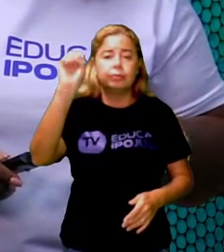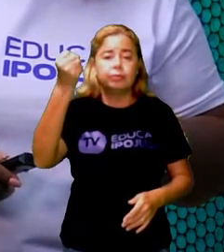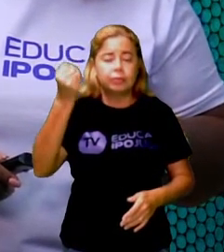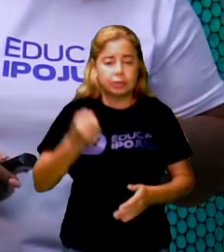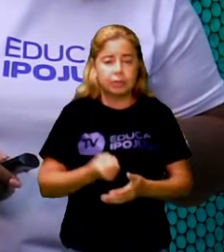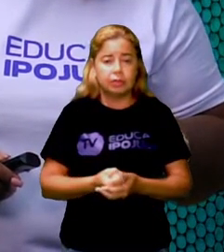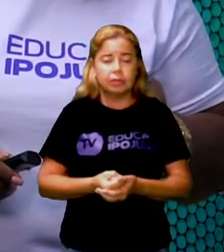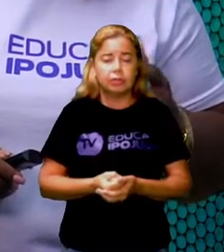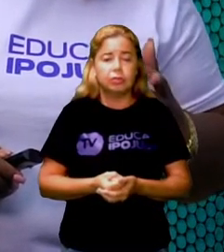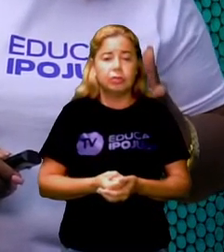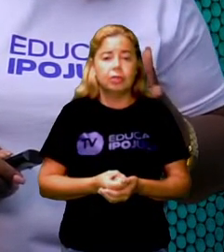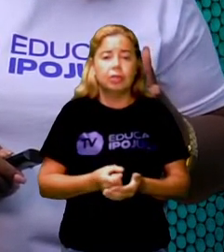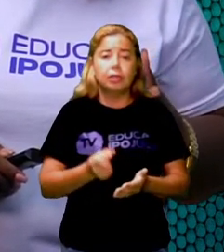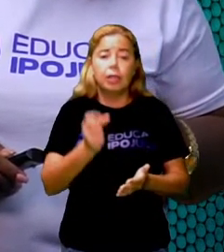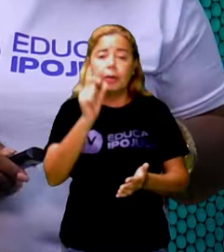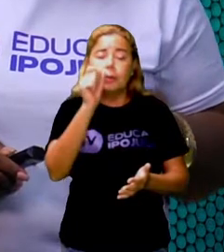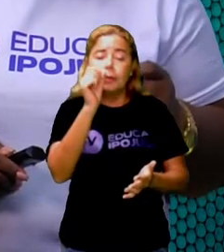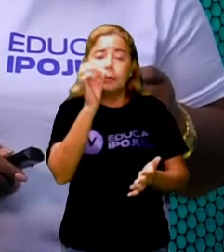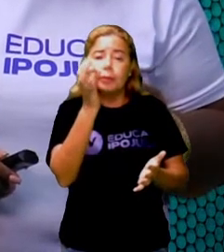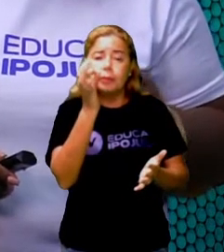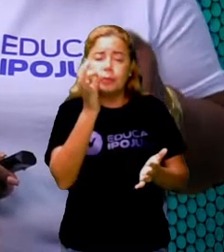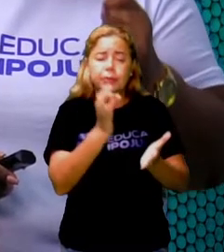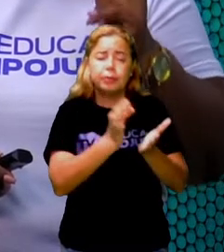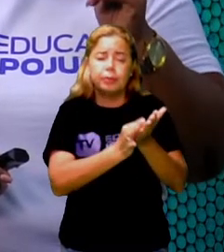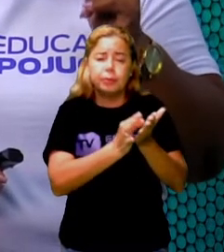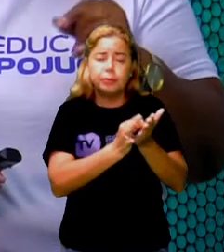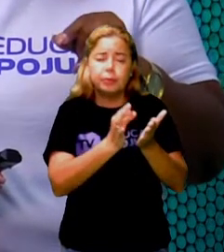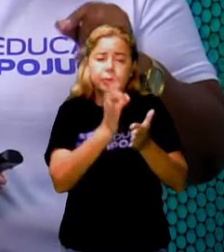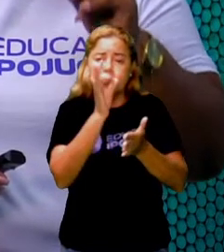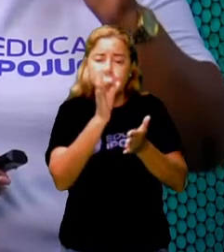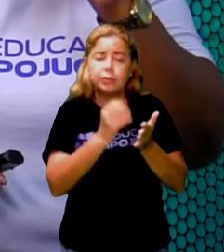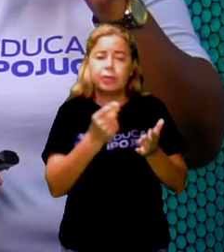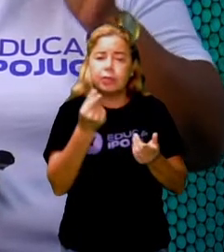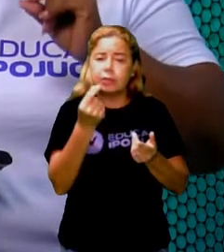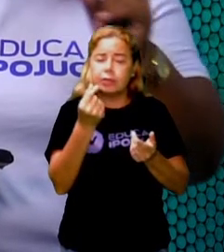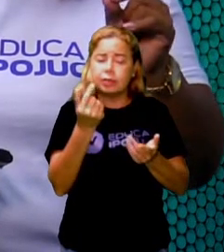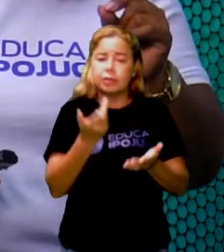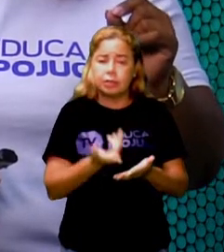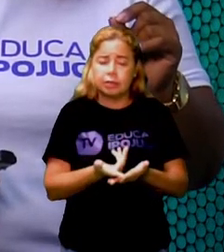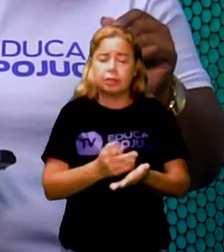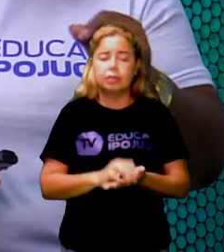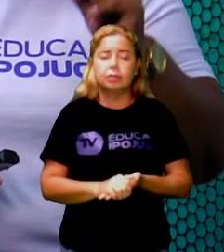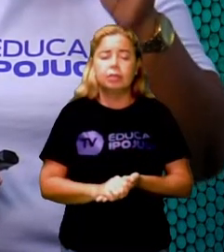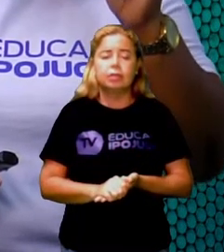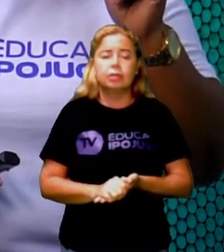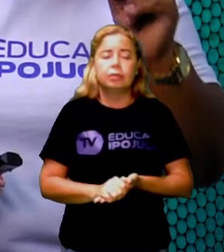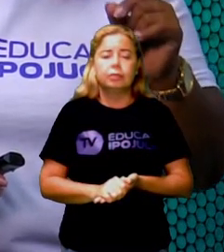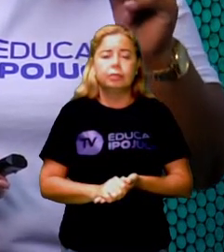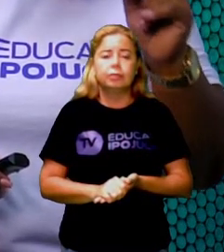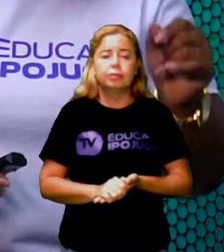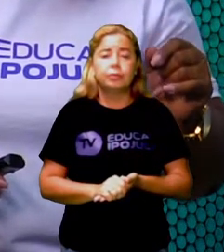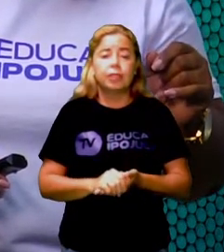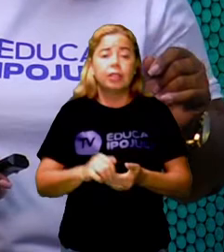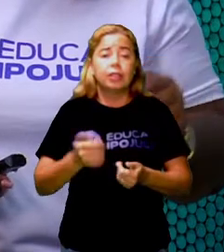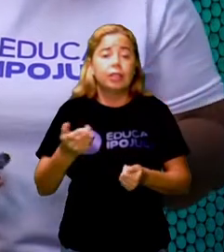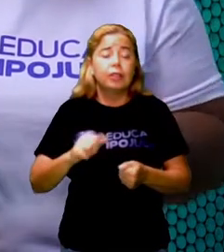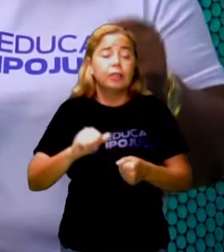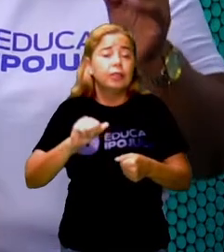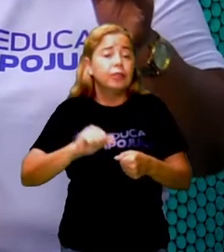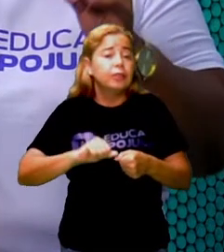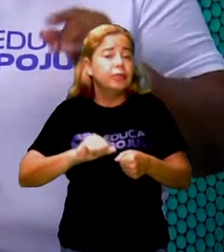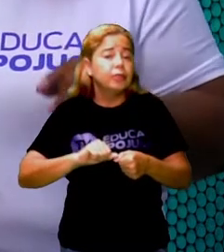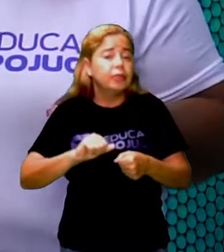tinha, possuía, eram produzidas e foram produzidas pelos